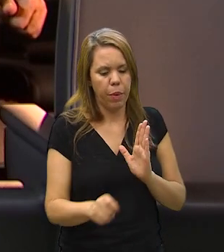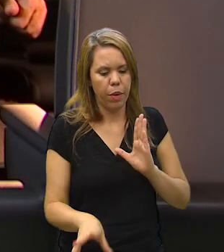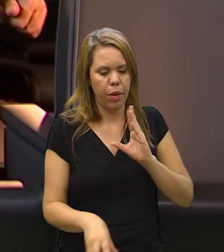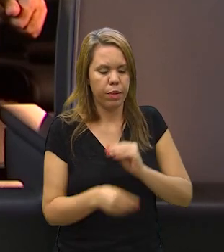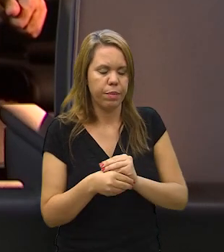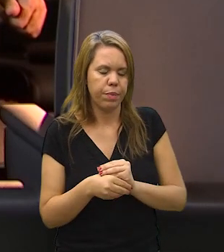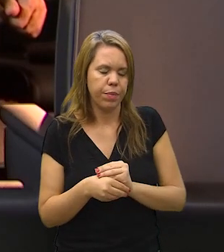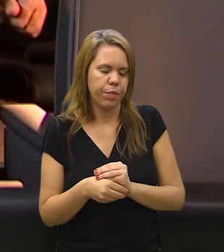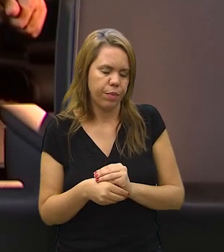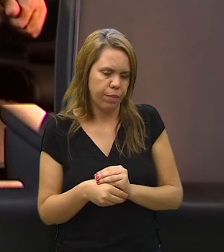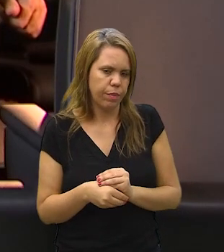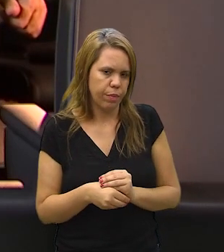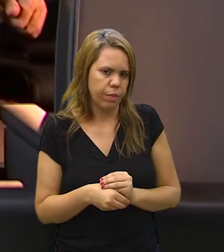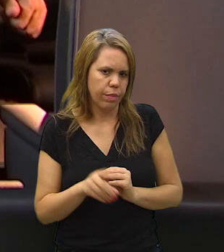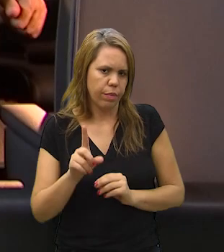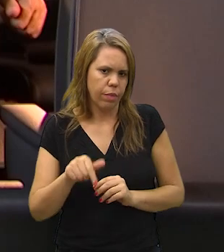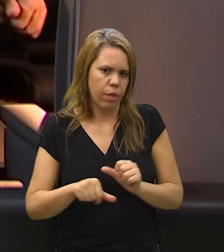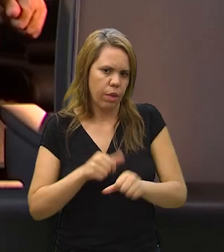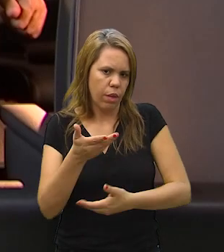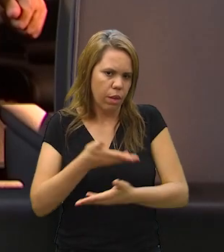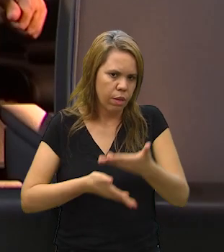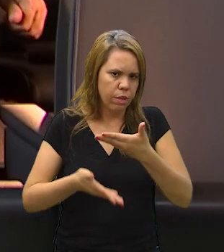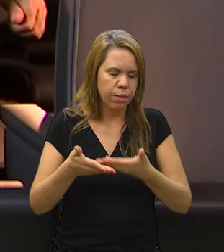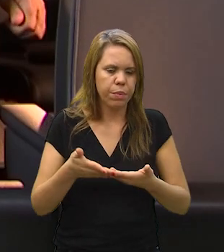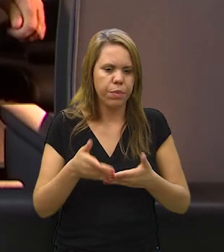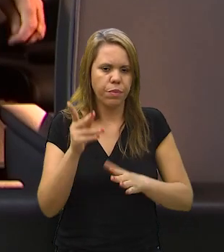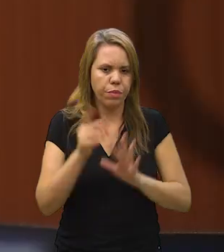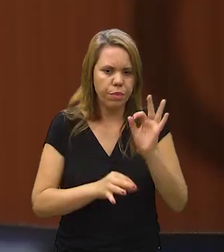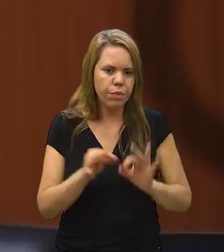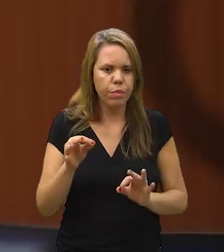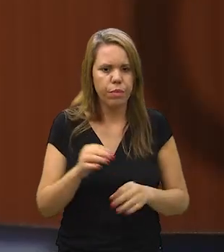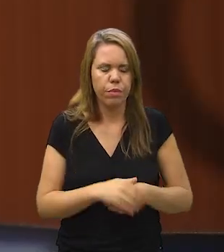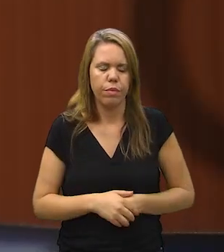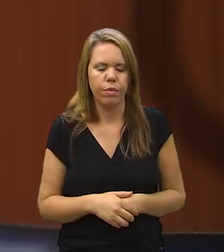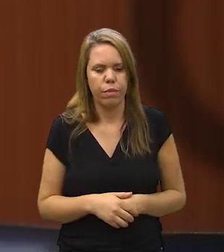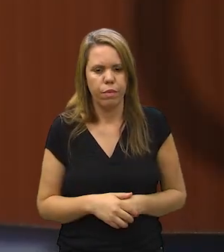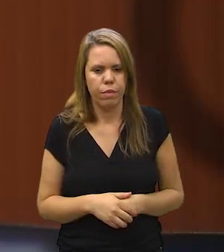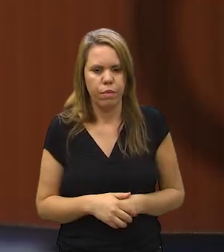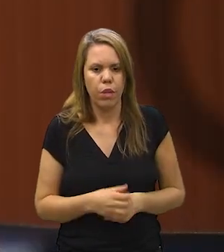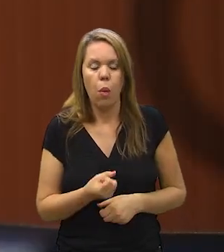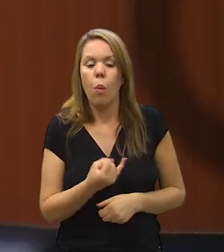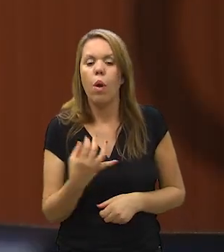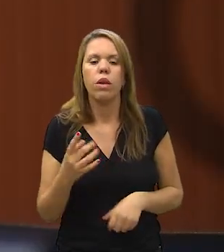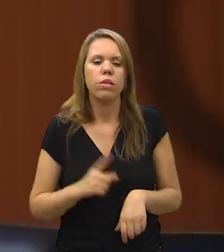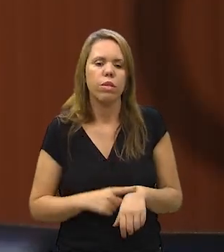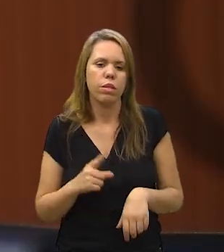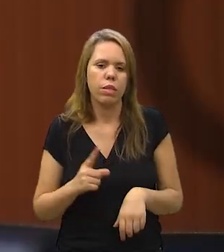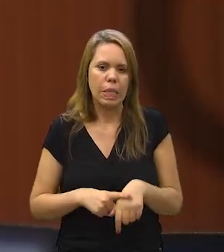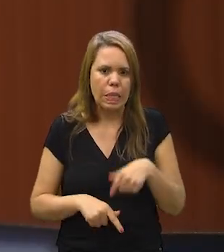na direção, e essa é uma troca. É um projeto que durou quanto